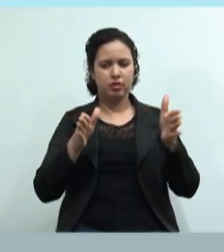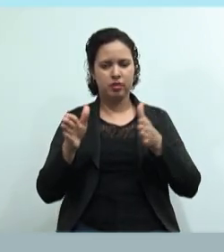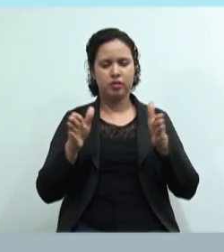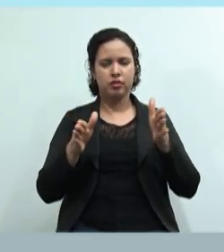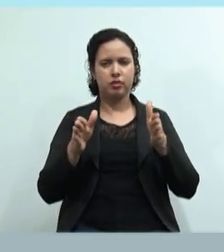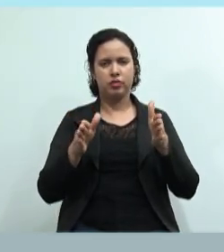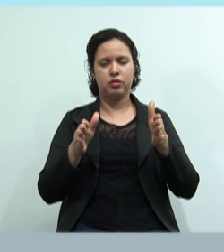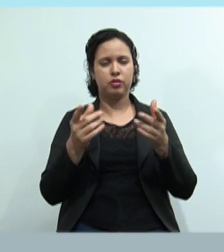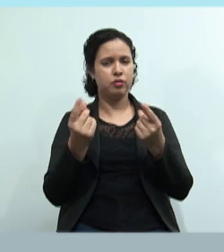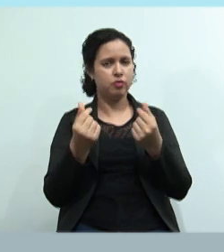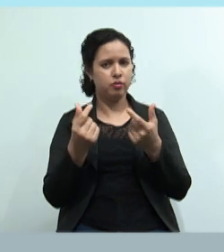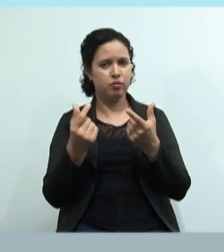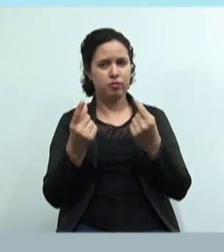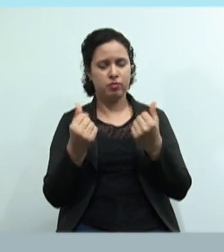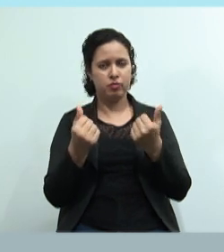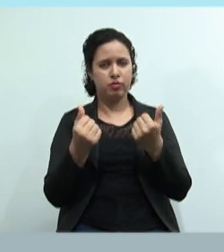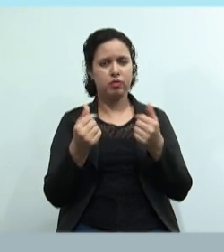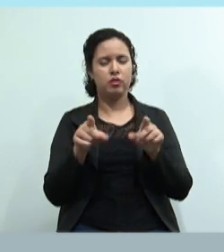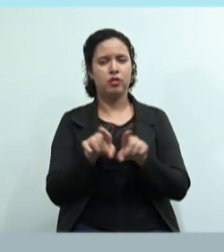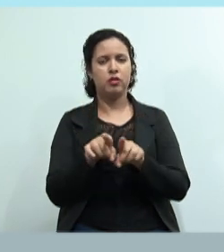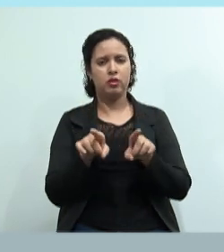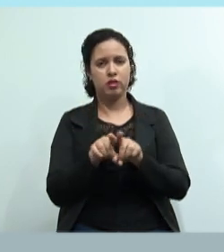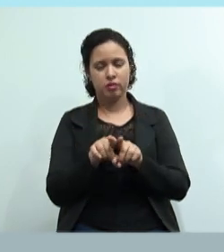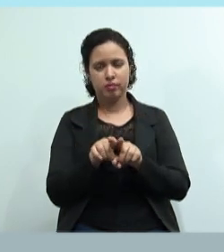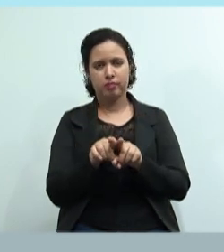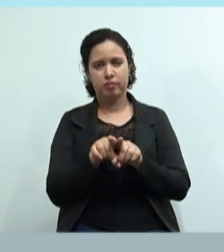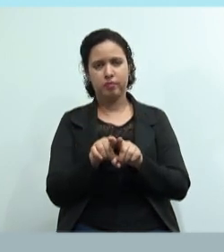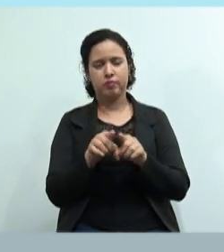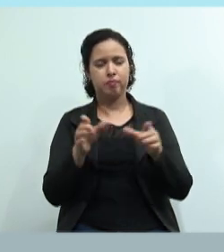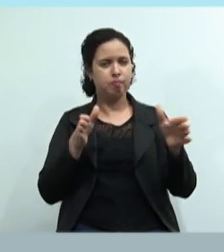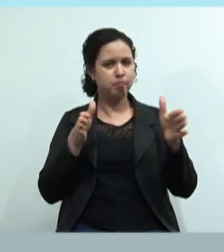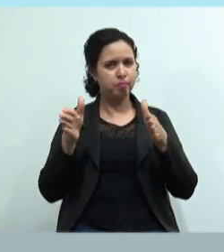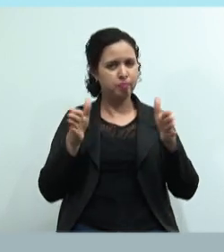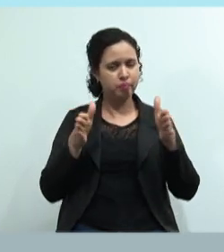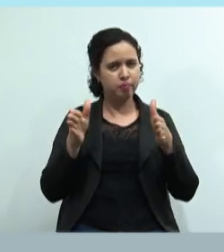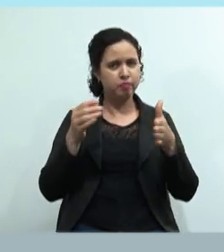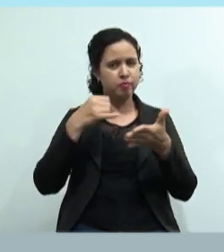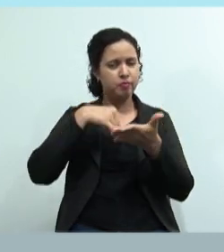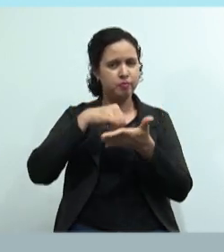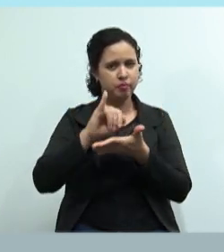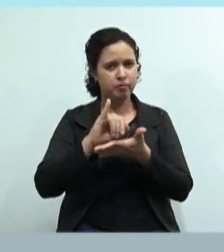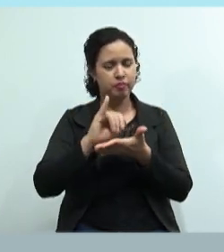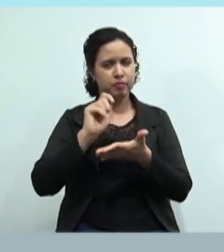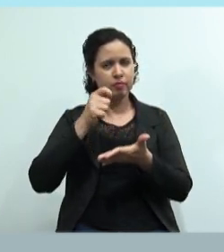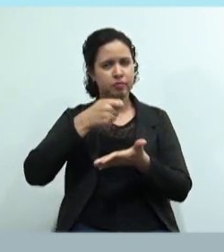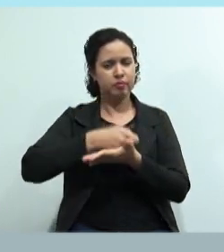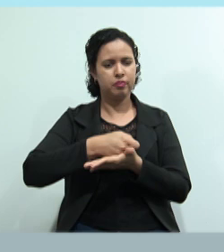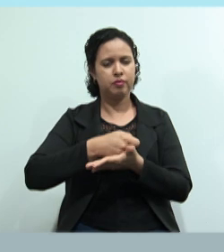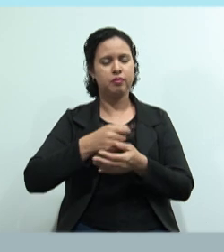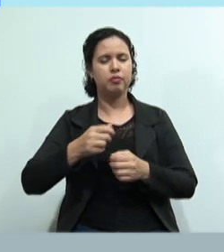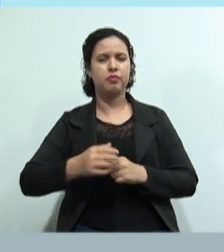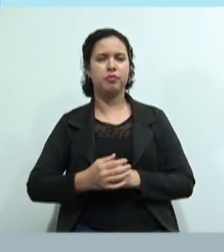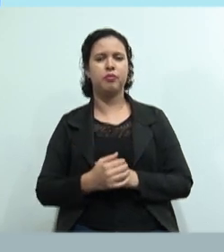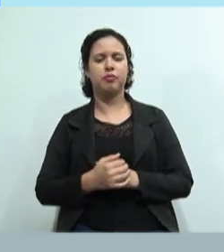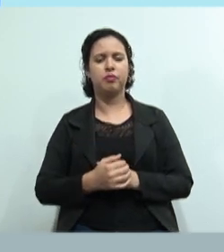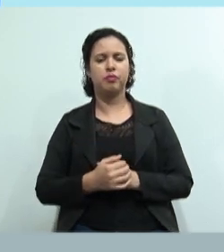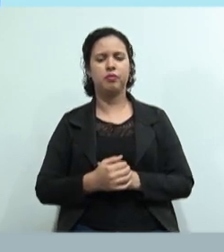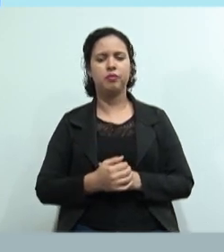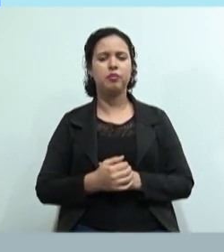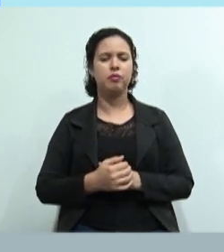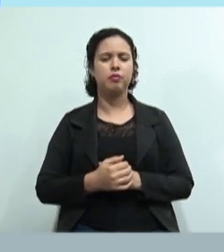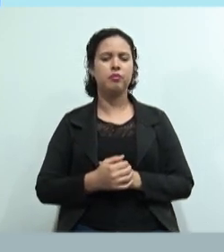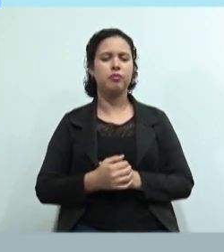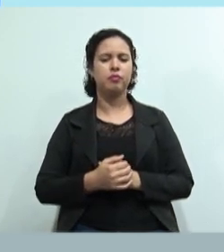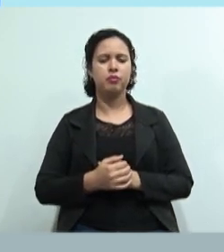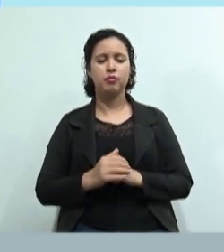custo, margem de ganho sobre o preço e os encargos e tributos. Passo 3. Transforme